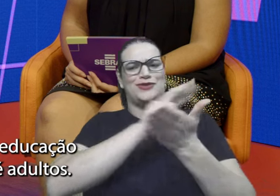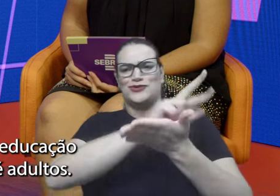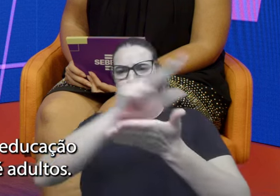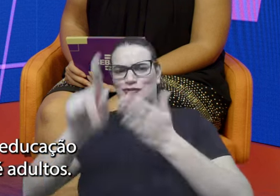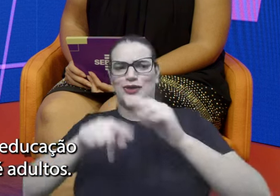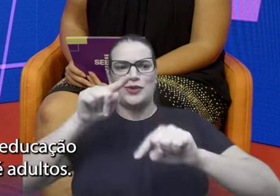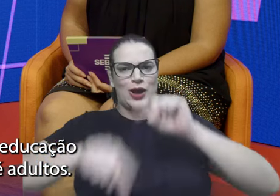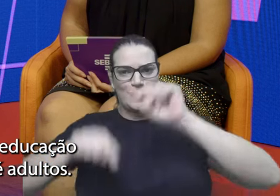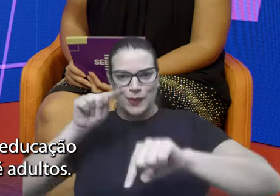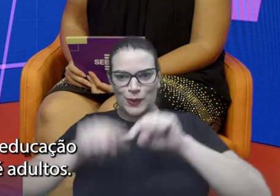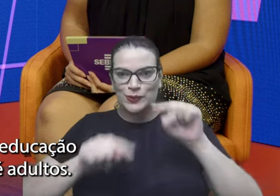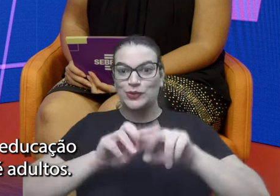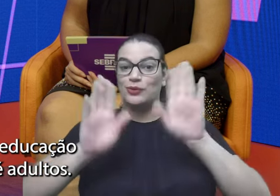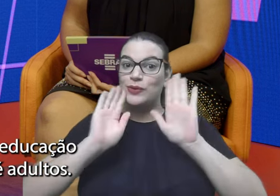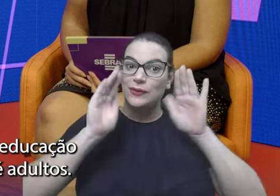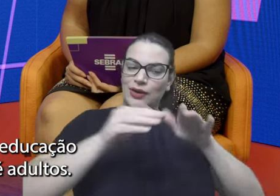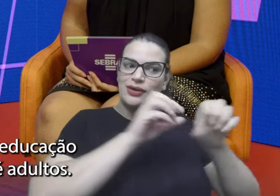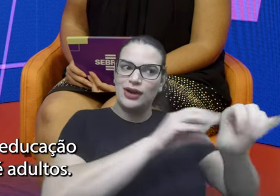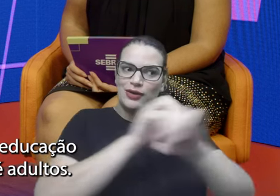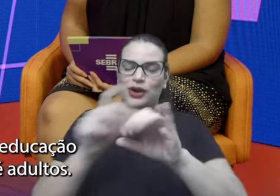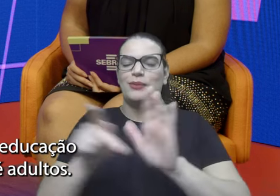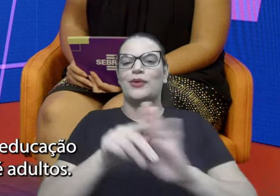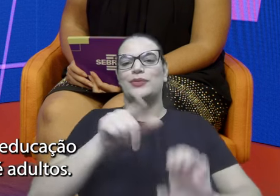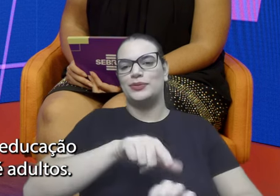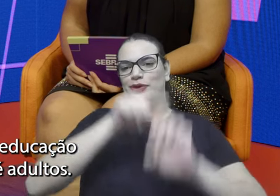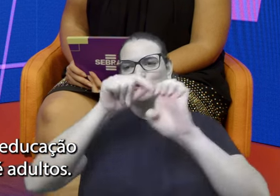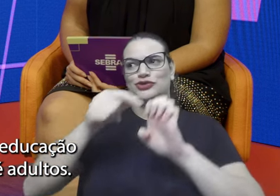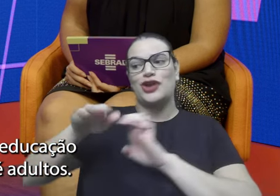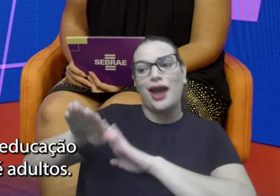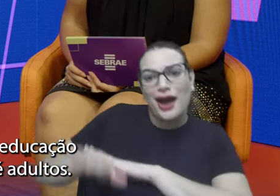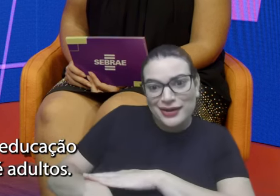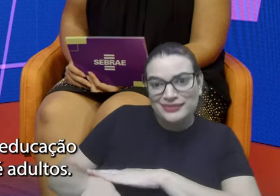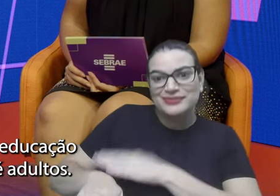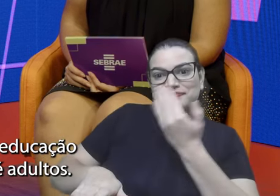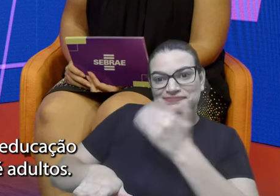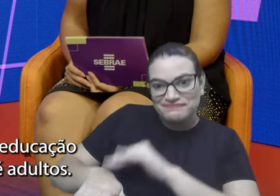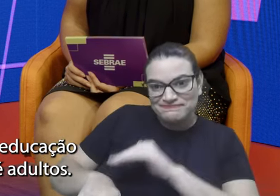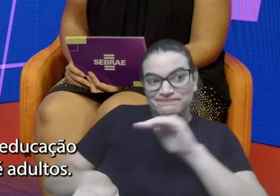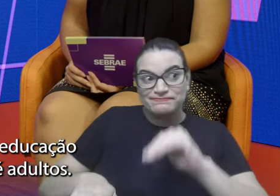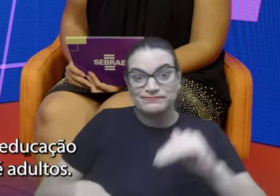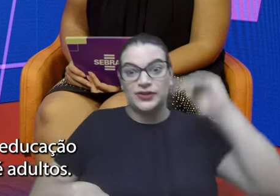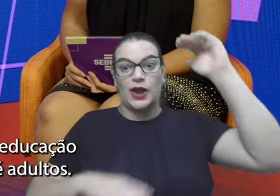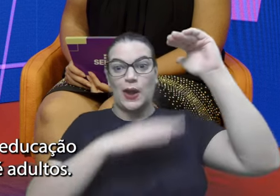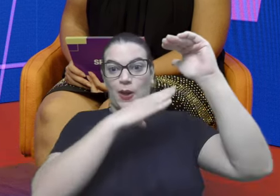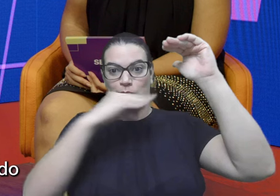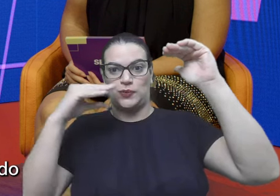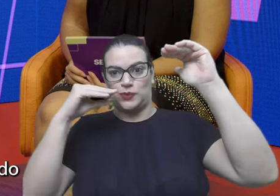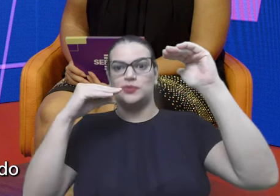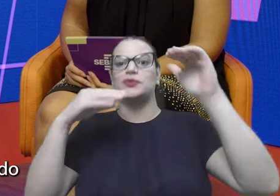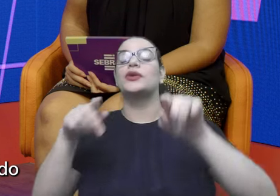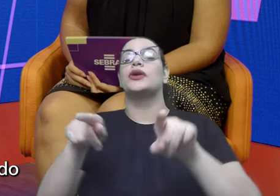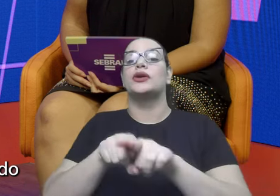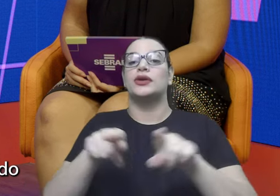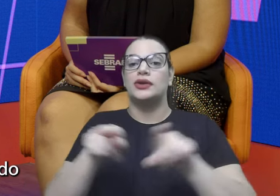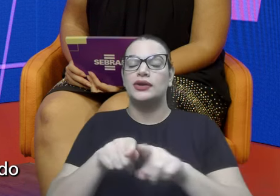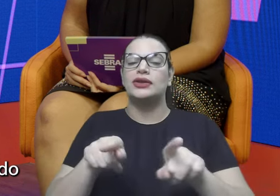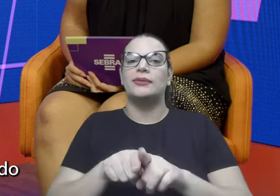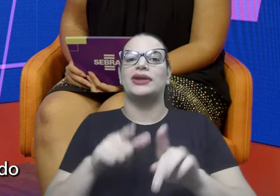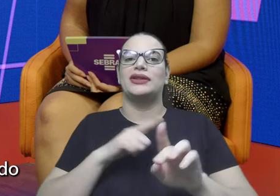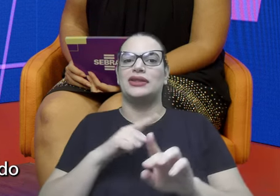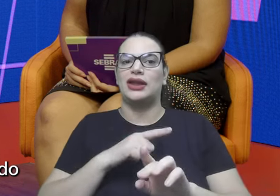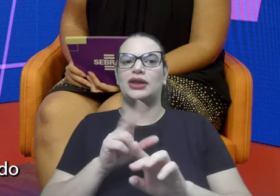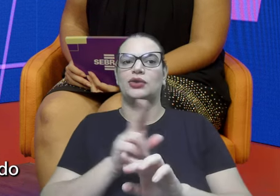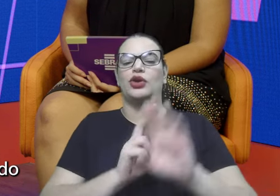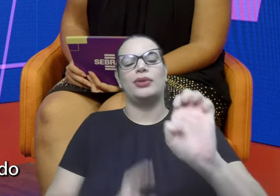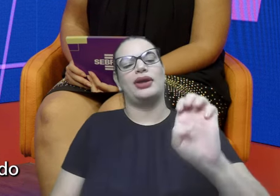diversos produtos voltados para a educação empreendedora desde criança até adultos nós temos também o